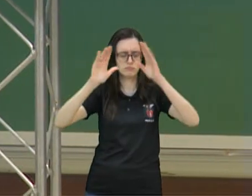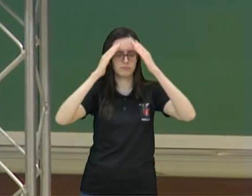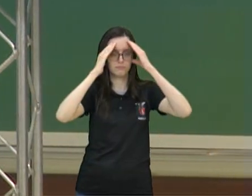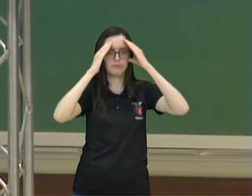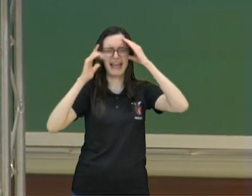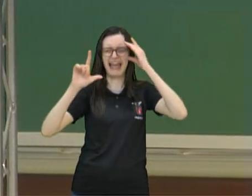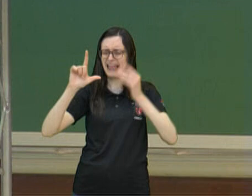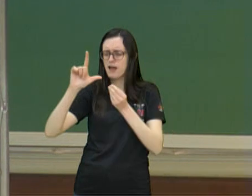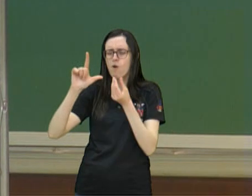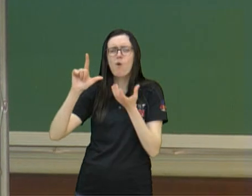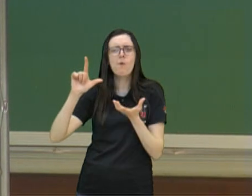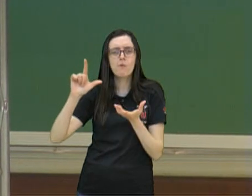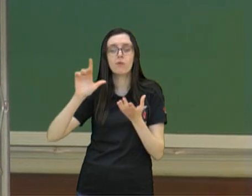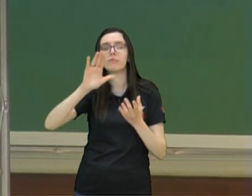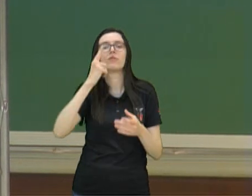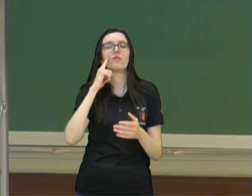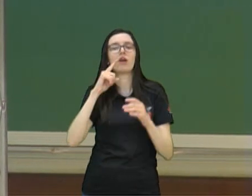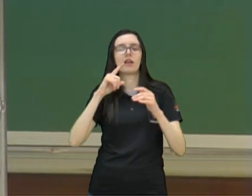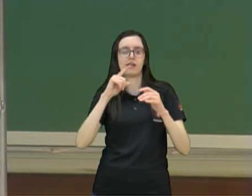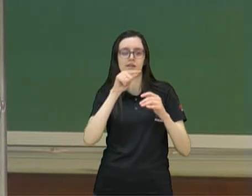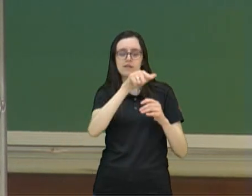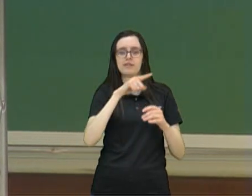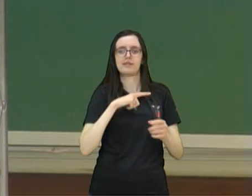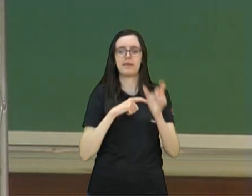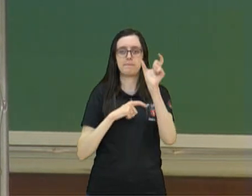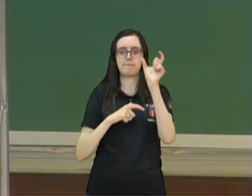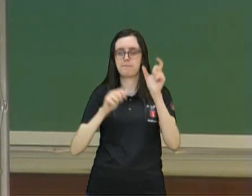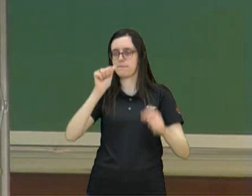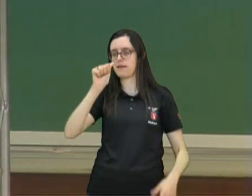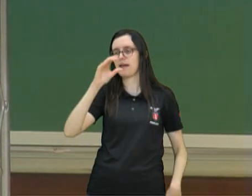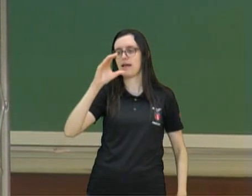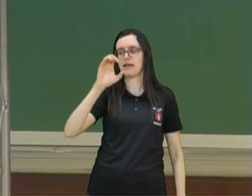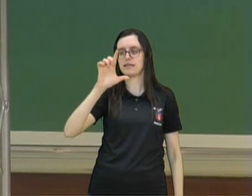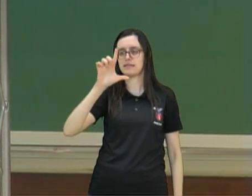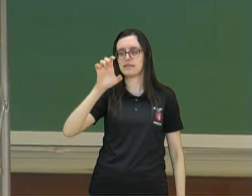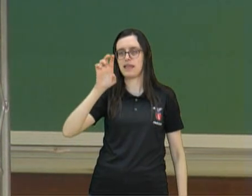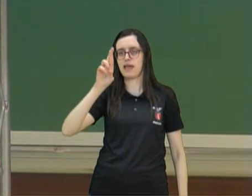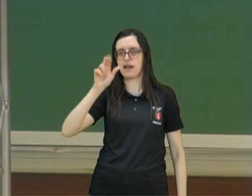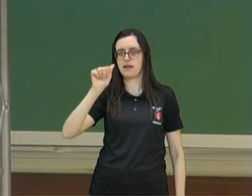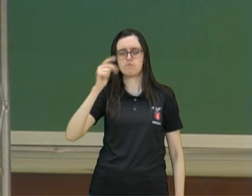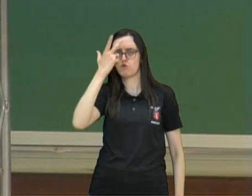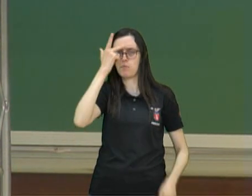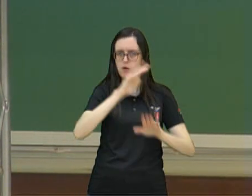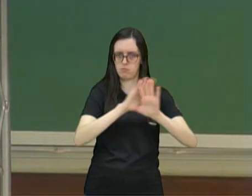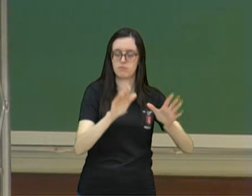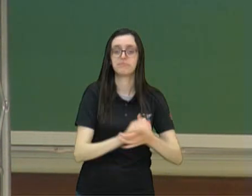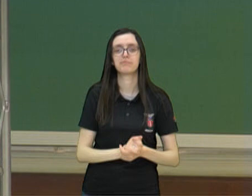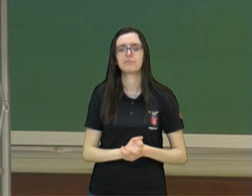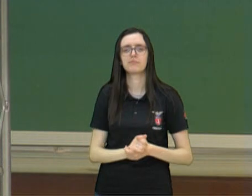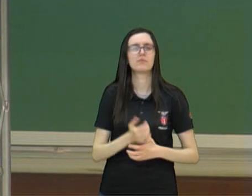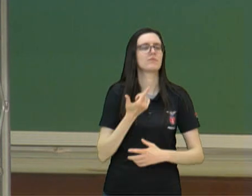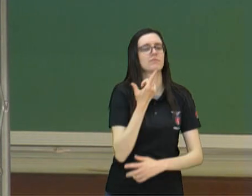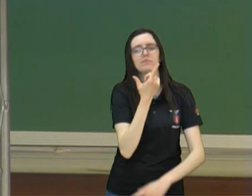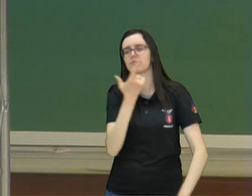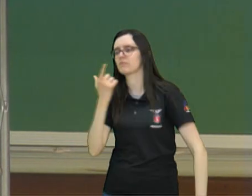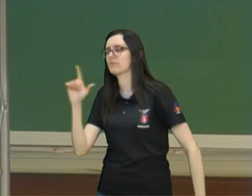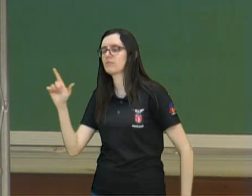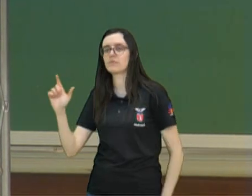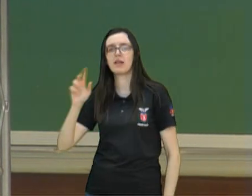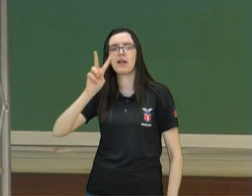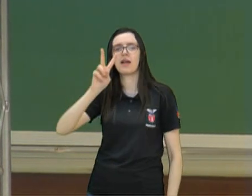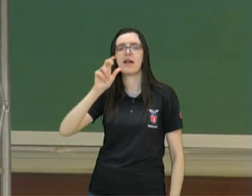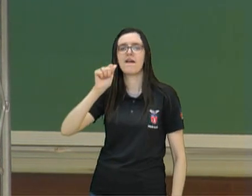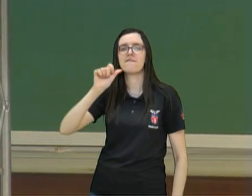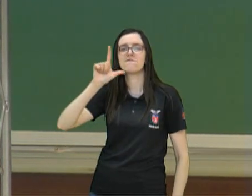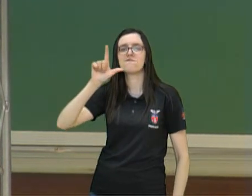outro som? Olha só, na palavra acelera, ele tem o som de L mesmo, lera, certo? Mas aqui no vou na